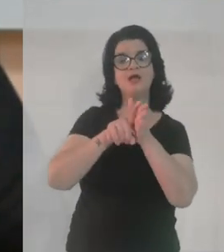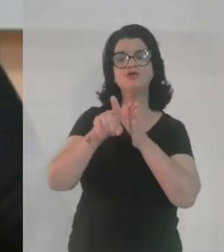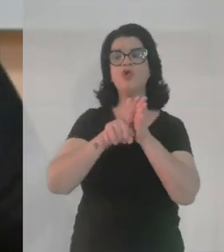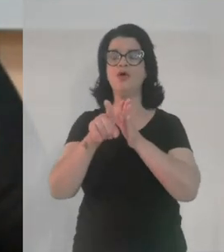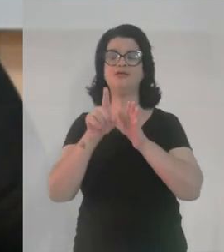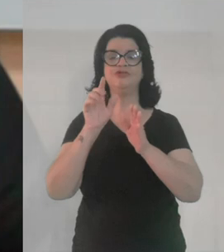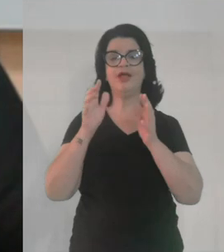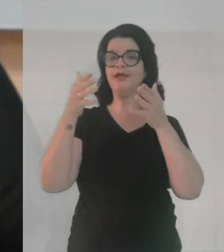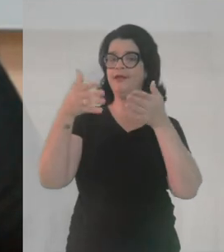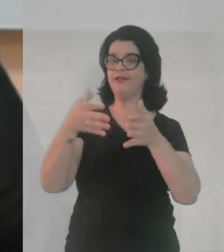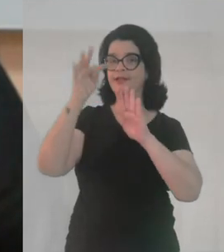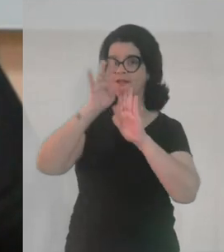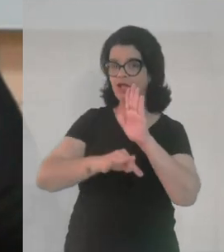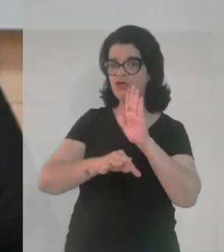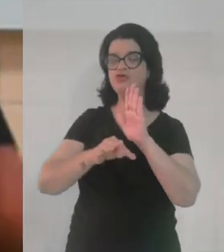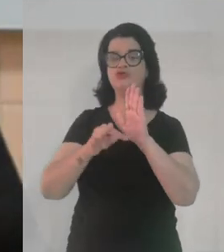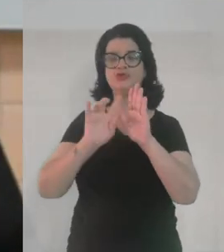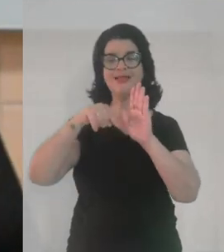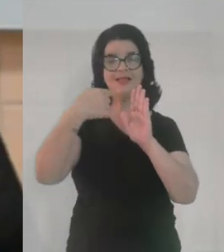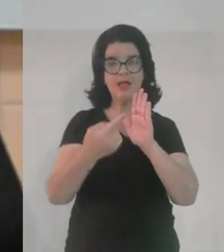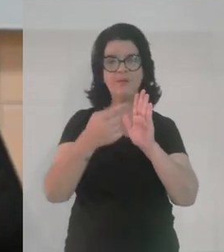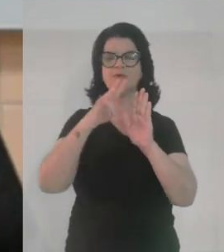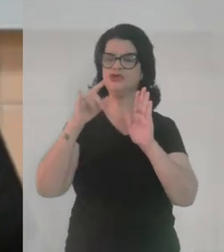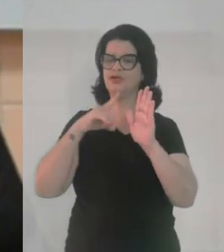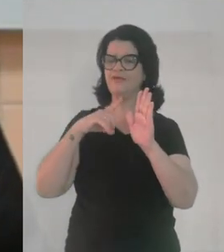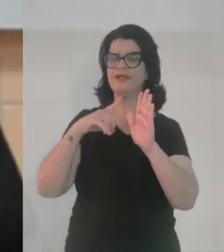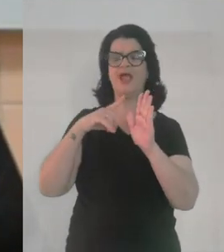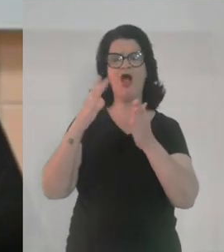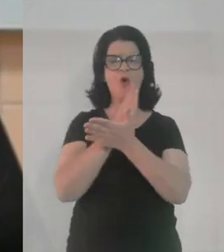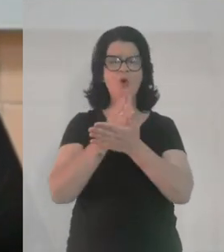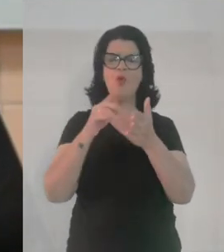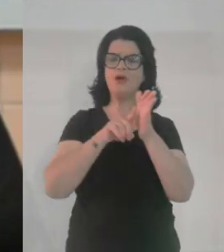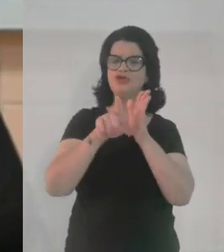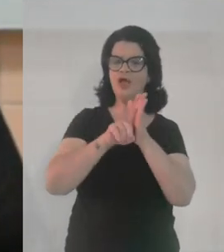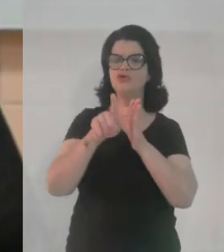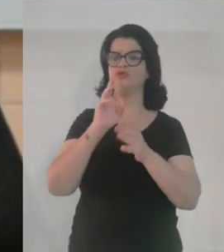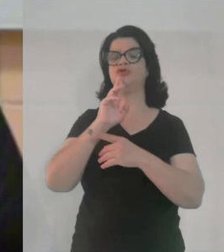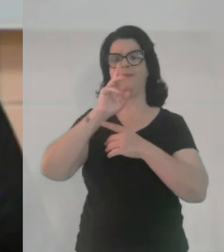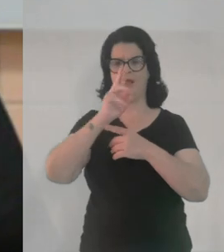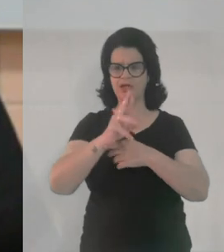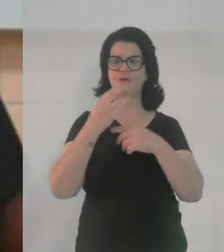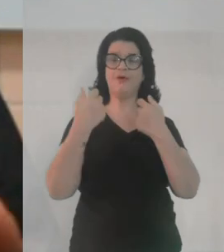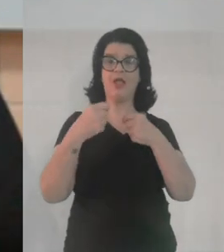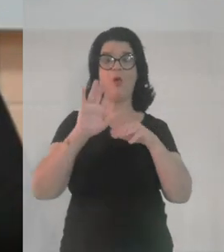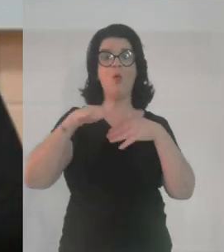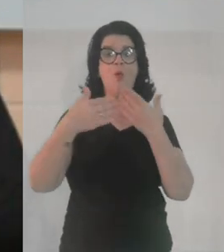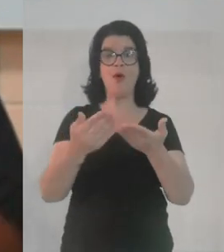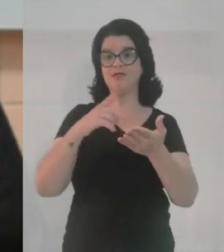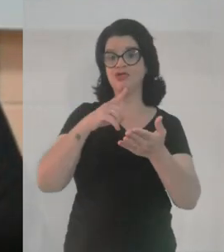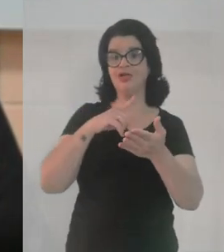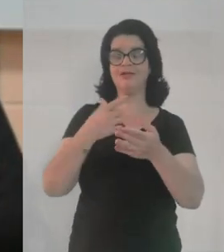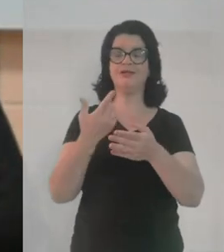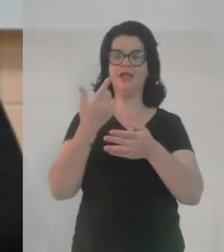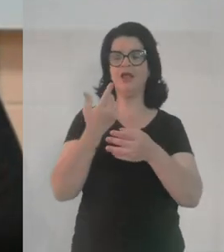né, textuais, que depois a gente tem algumas questões para responder. Então, quando a gente tem